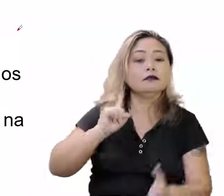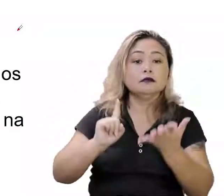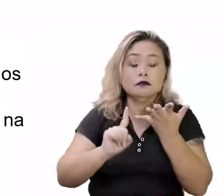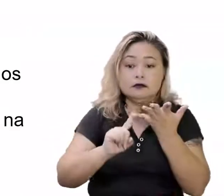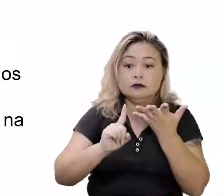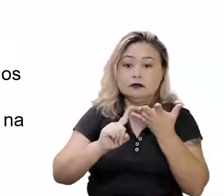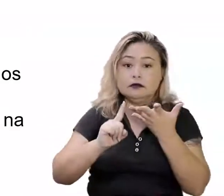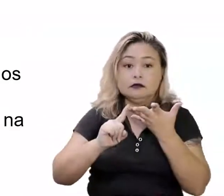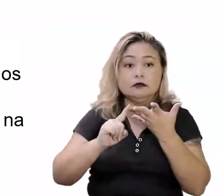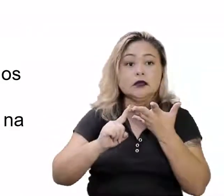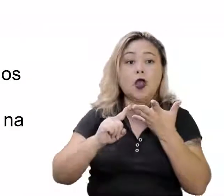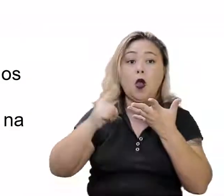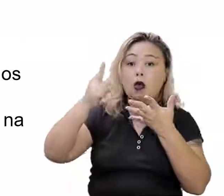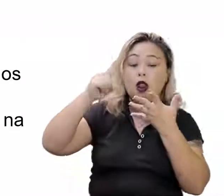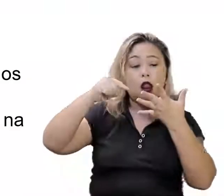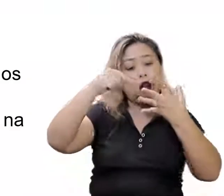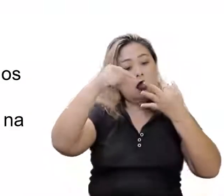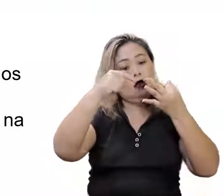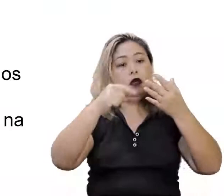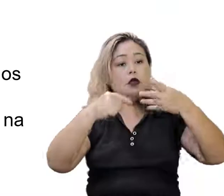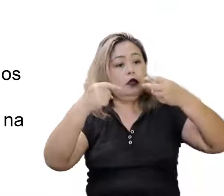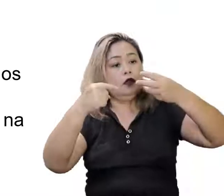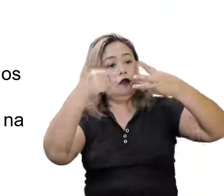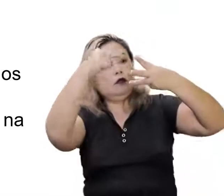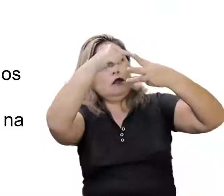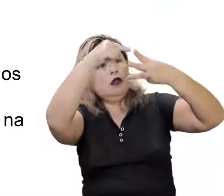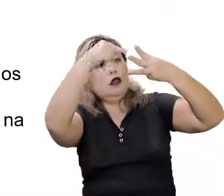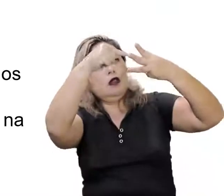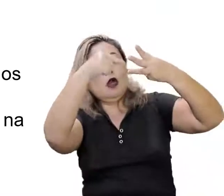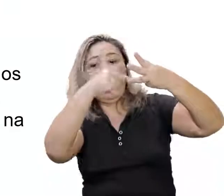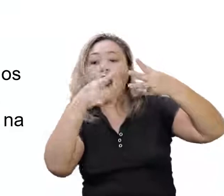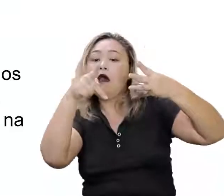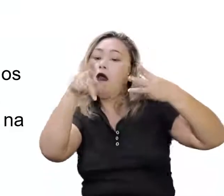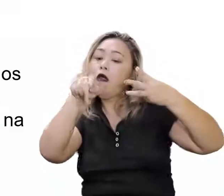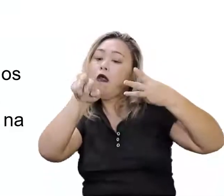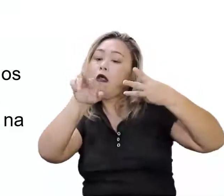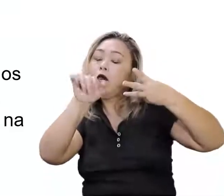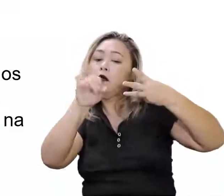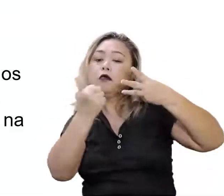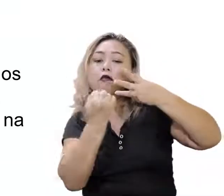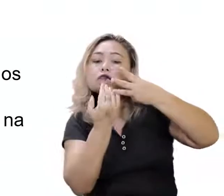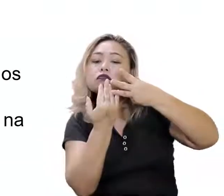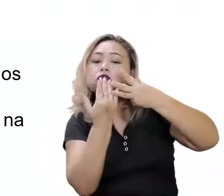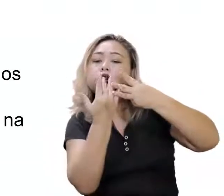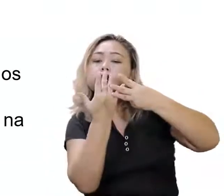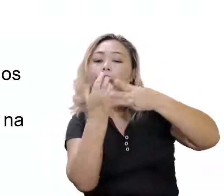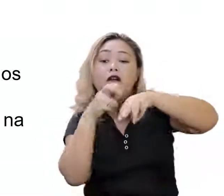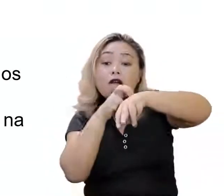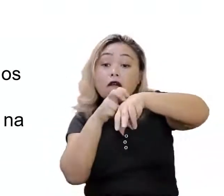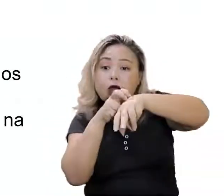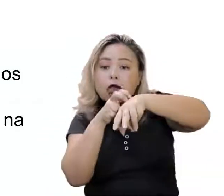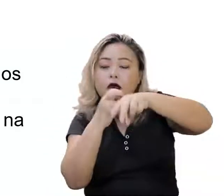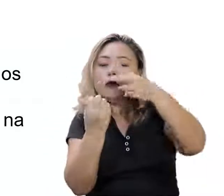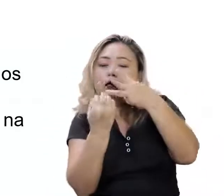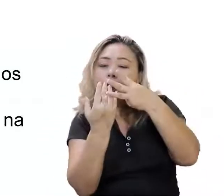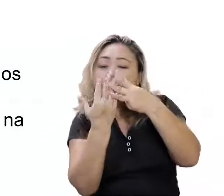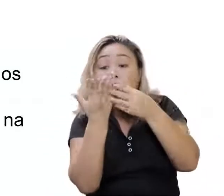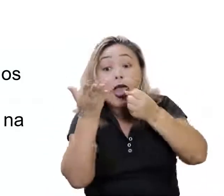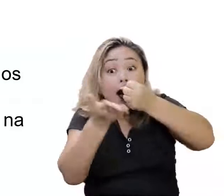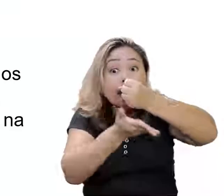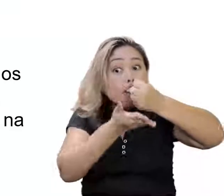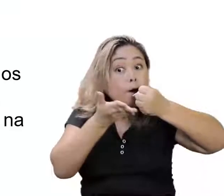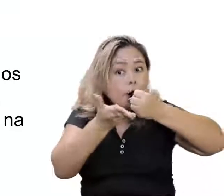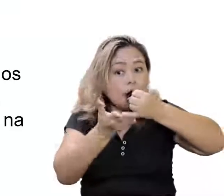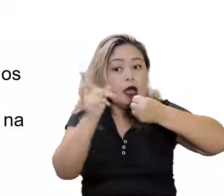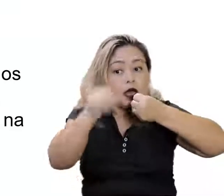vários produtores. Olha aqui. Todos esses aqui são produtores, são vegetais. Então, a base da minha cadeia alimentar